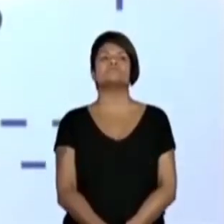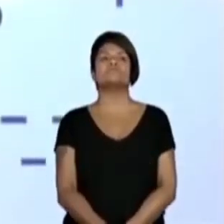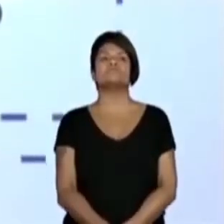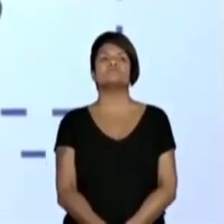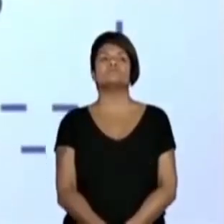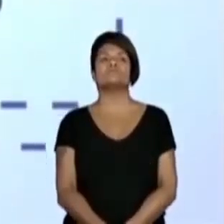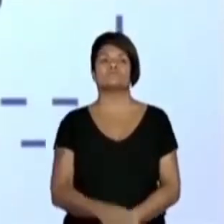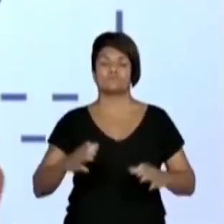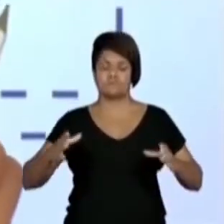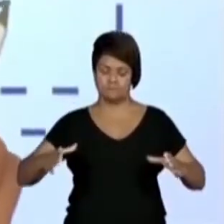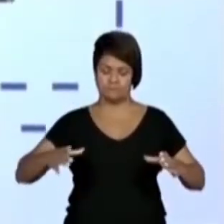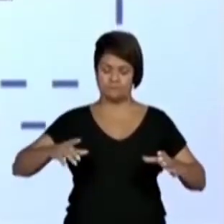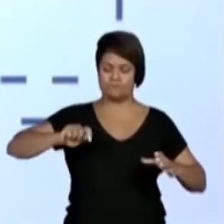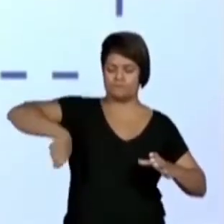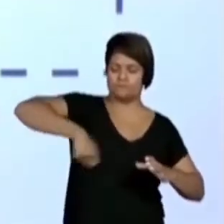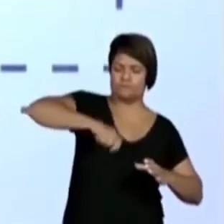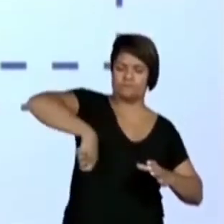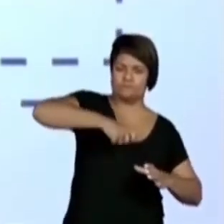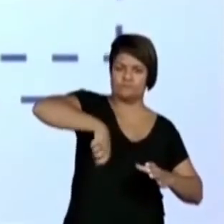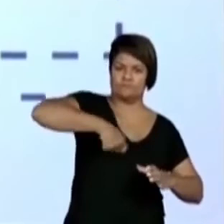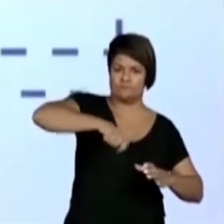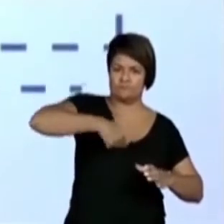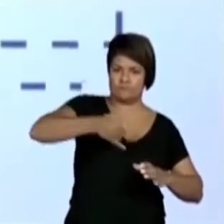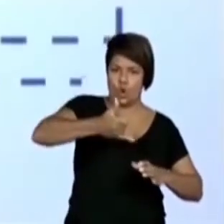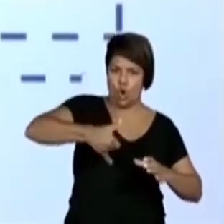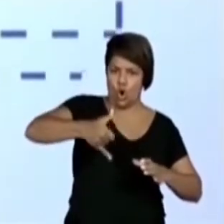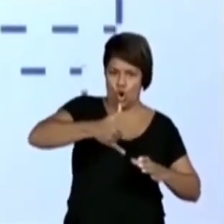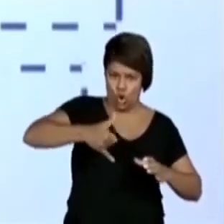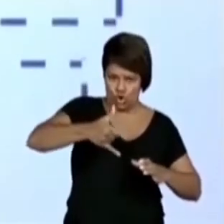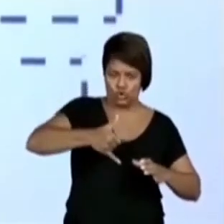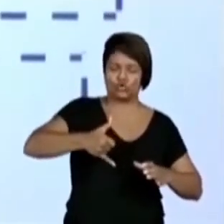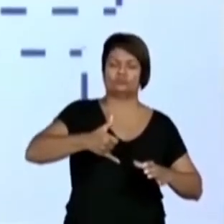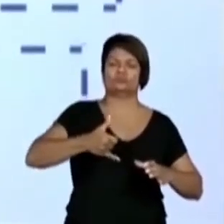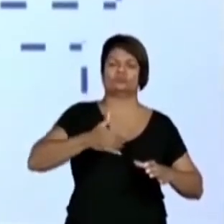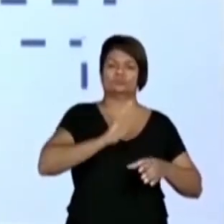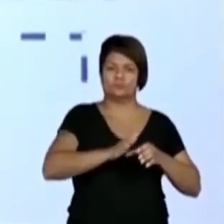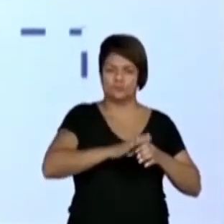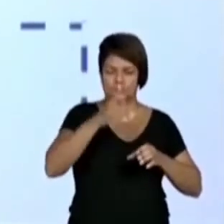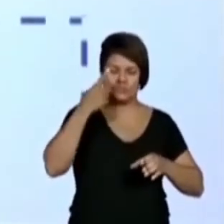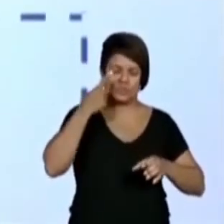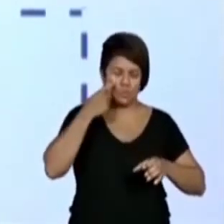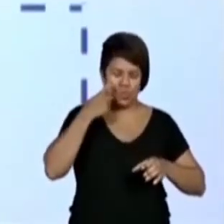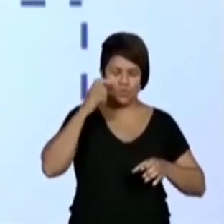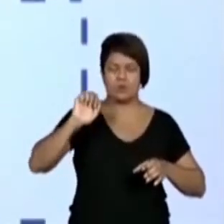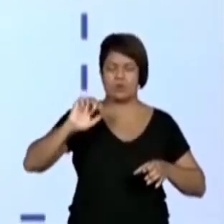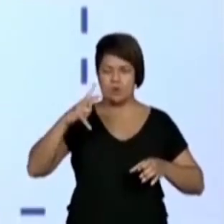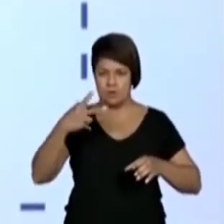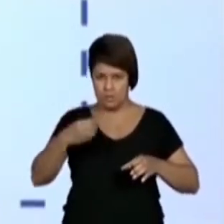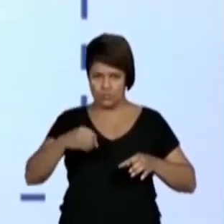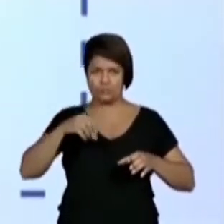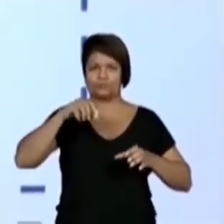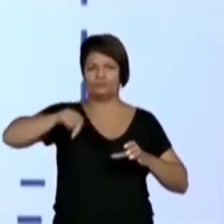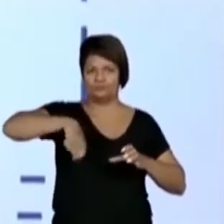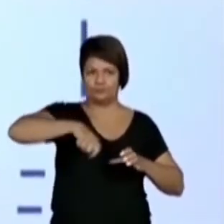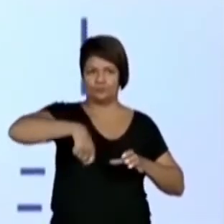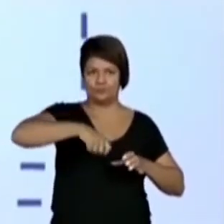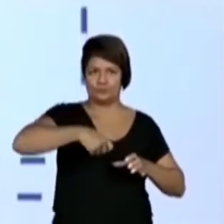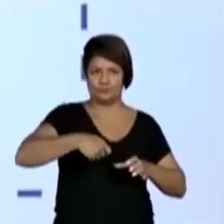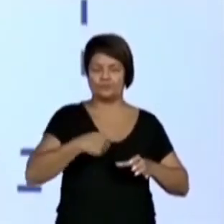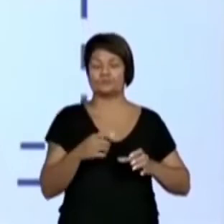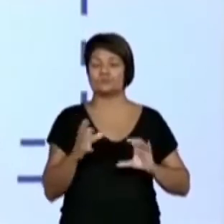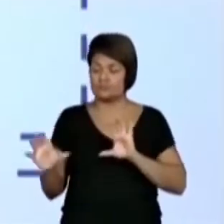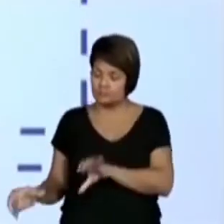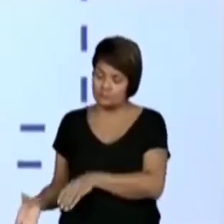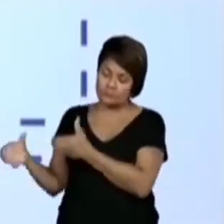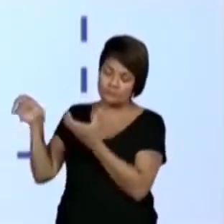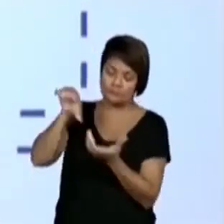Em uma panela, refogue no óleo a cebola e o alho. Adicione o arroz lavado